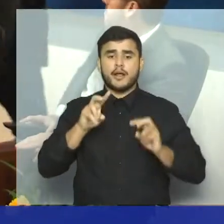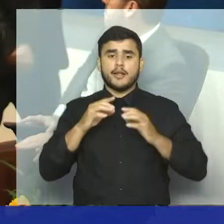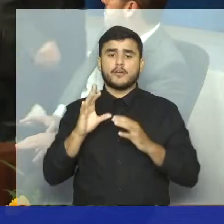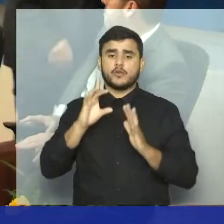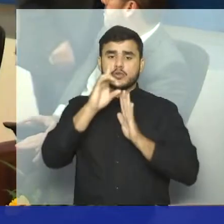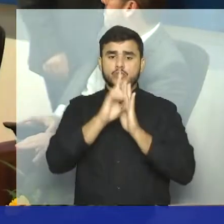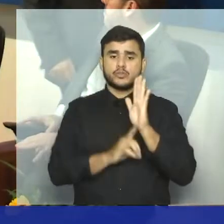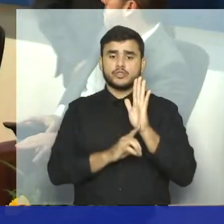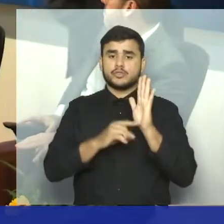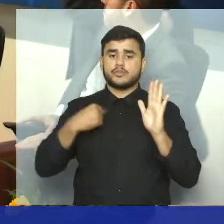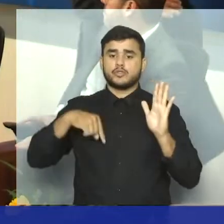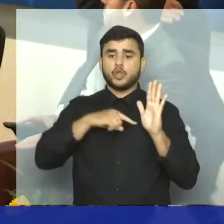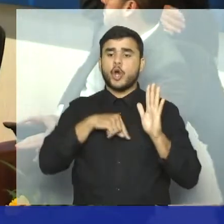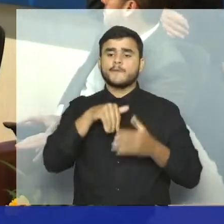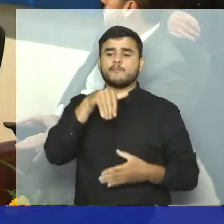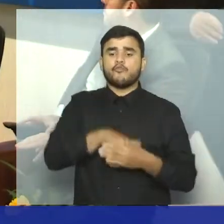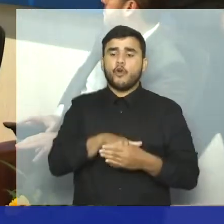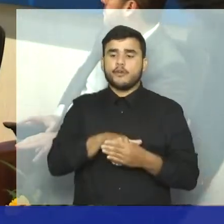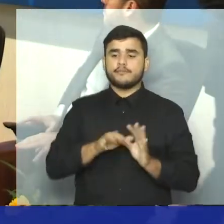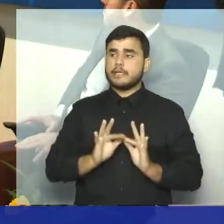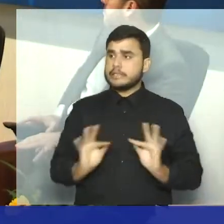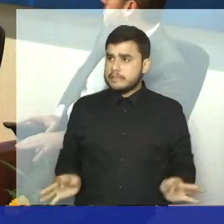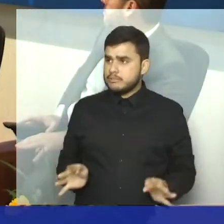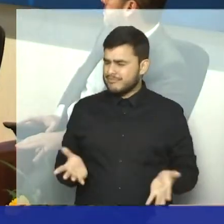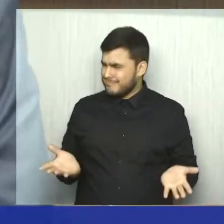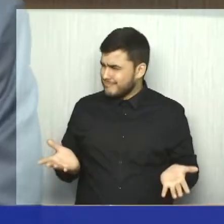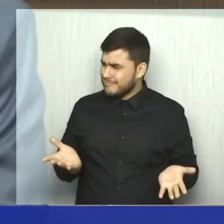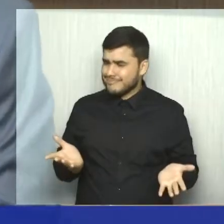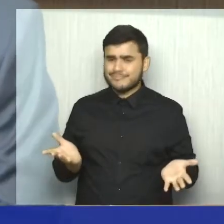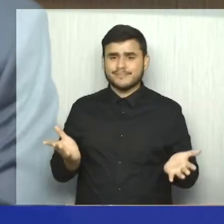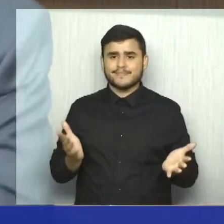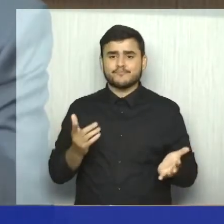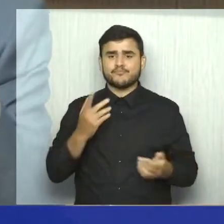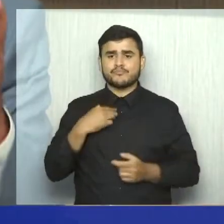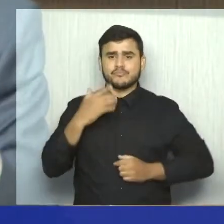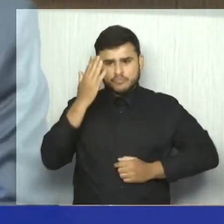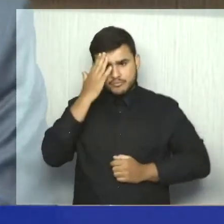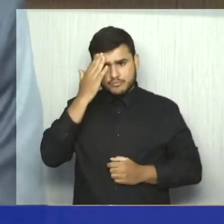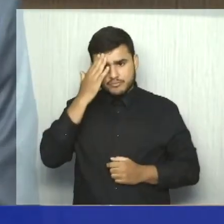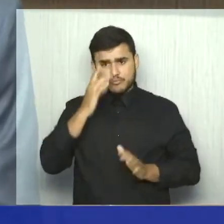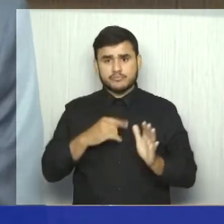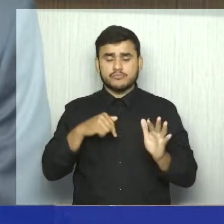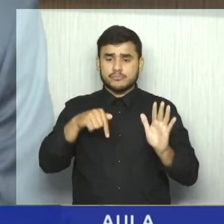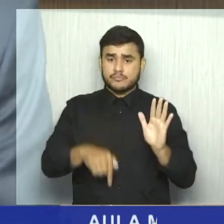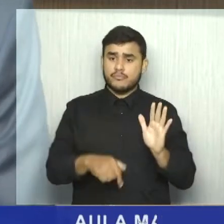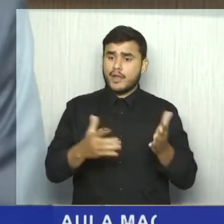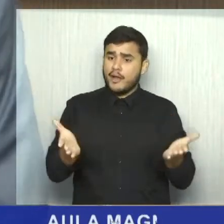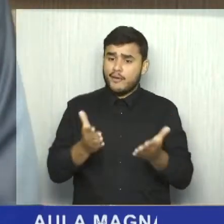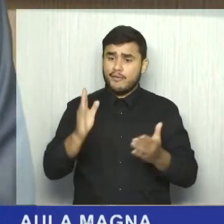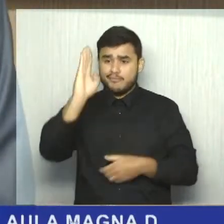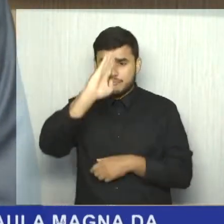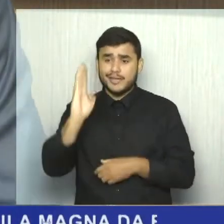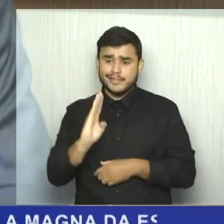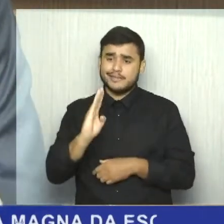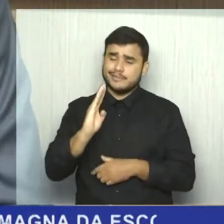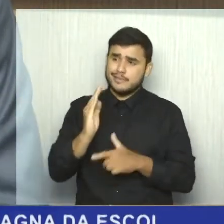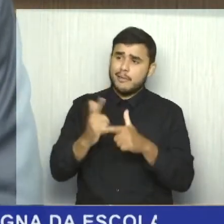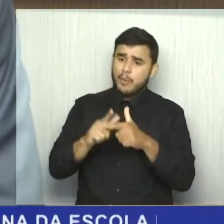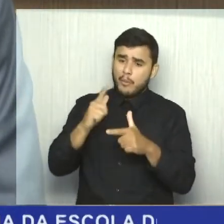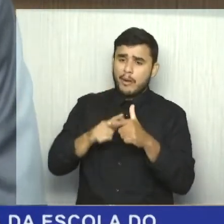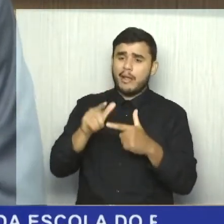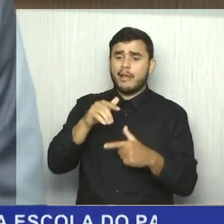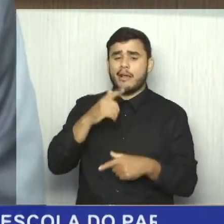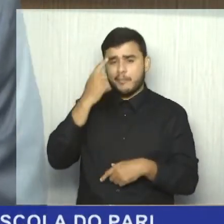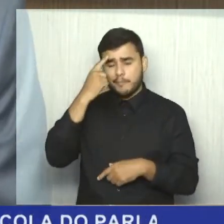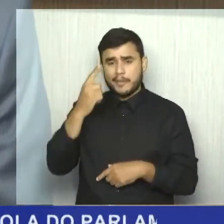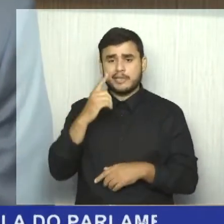todos votarmos. Isso é uma premissa muito relevante, não deixa de ser, em tempos estranhos como o que o Brasil está vivendo, valorizar o